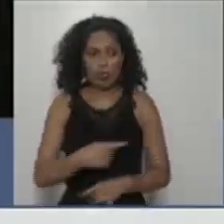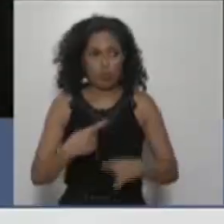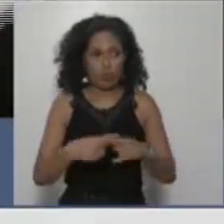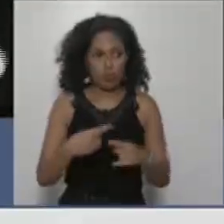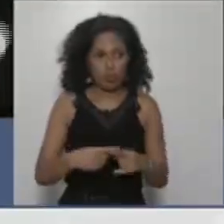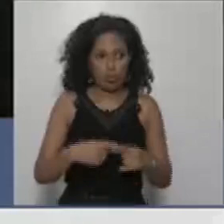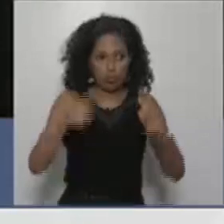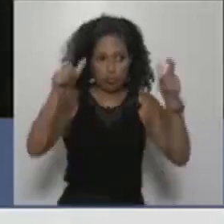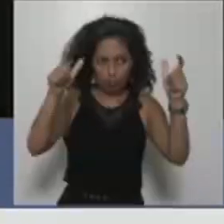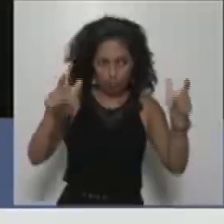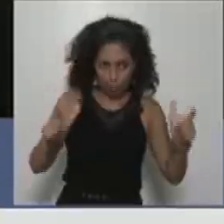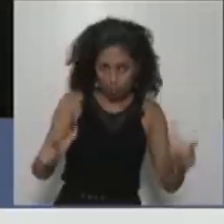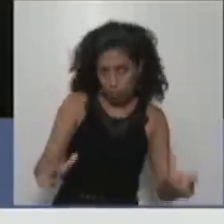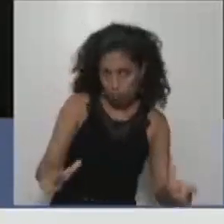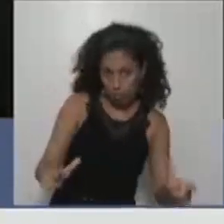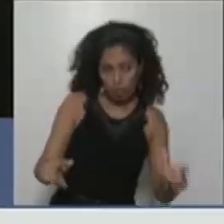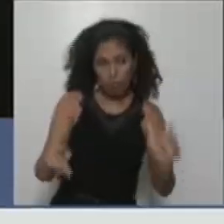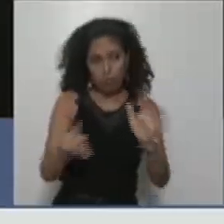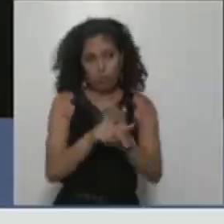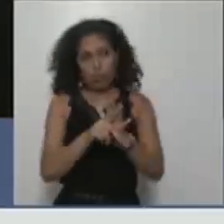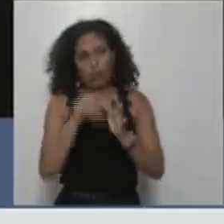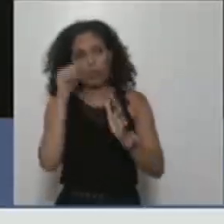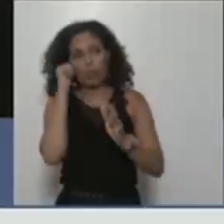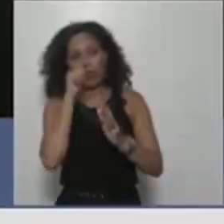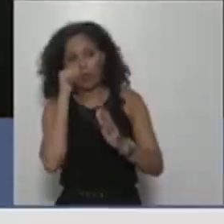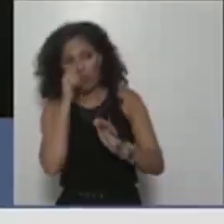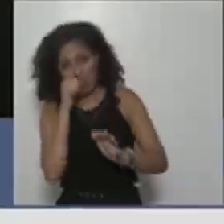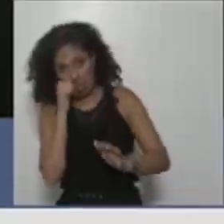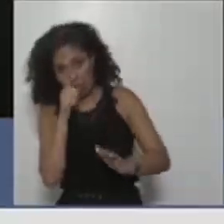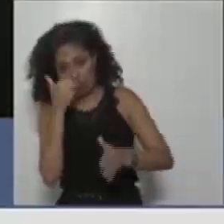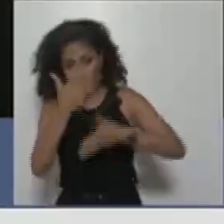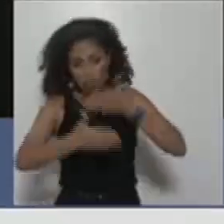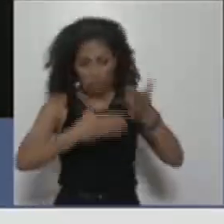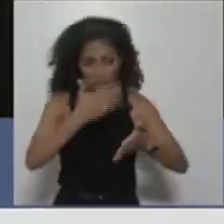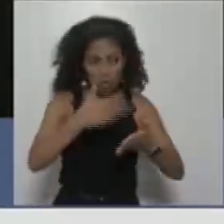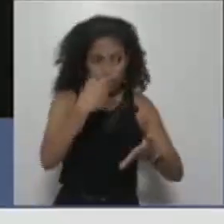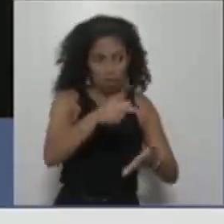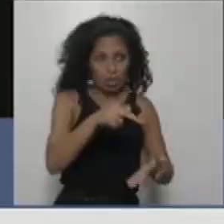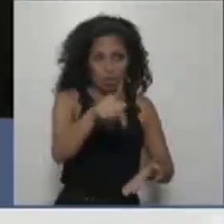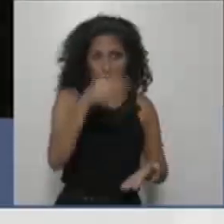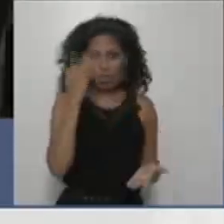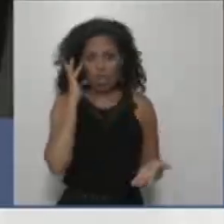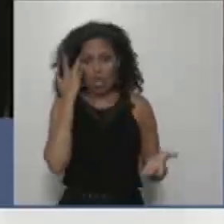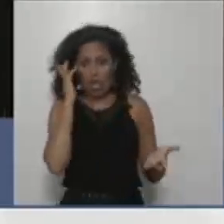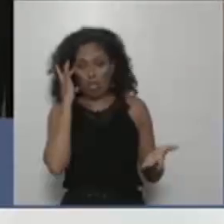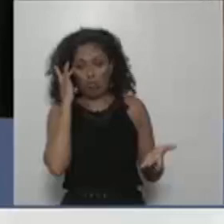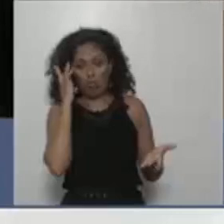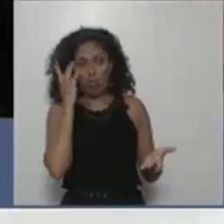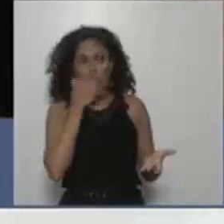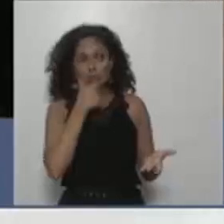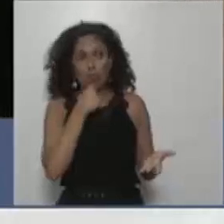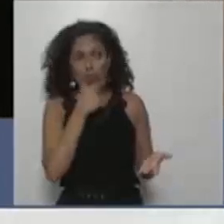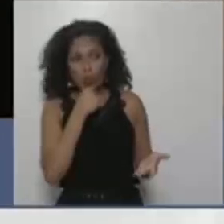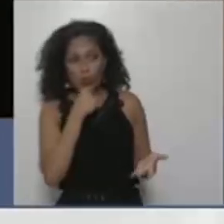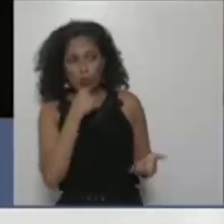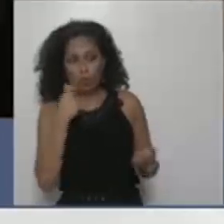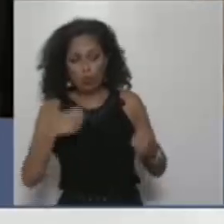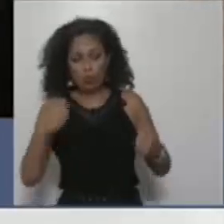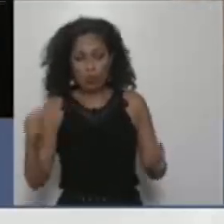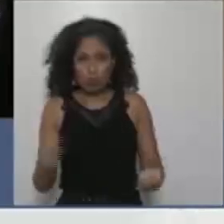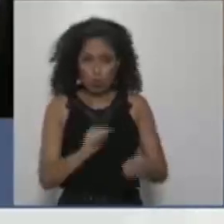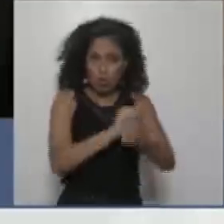um vagão que a gente está colocando mulheres, protegendo essas mulheres, o senhor achar que os homens têm que participar desse